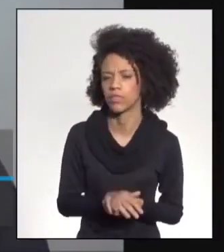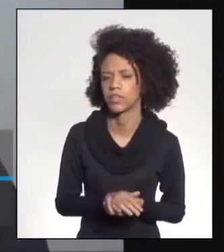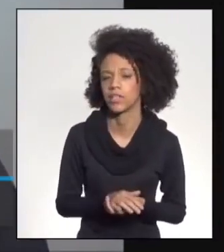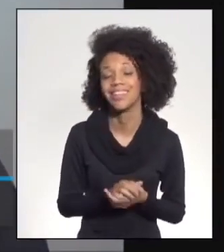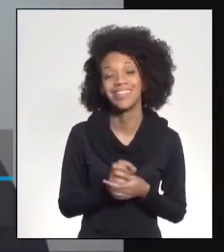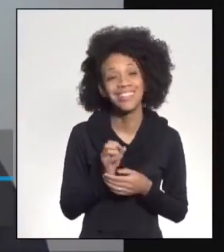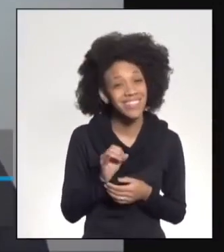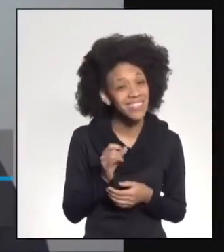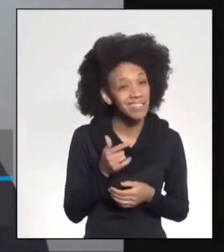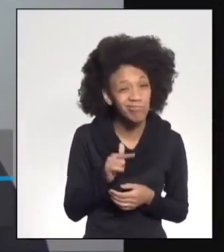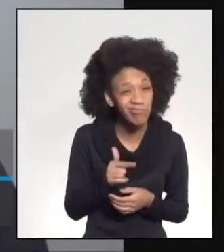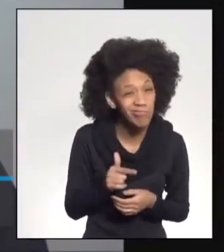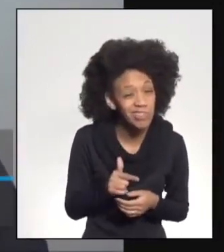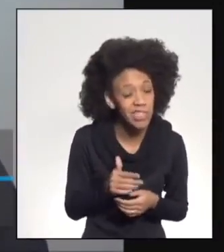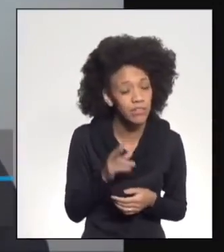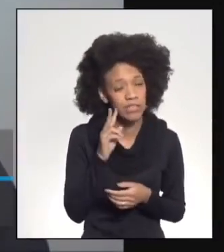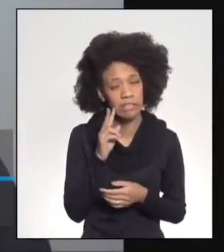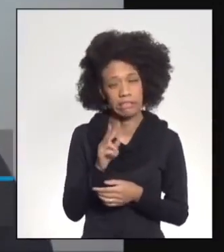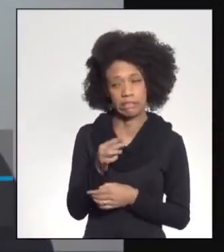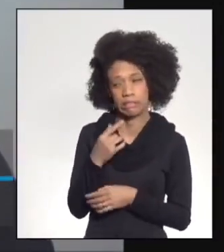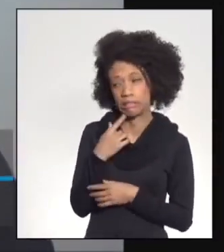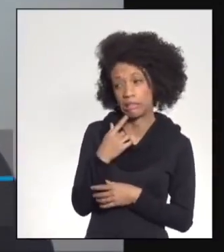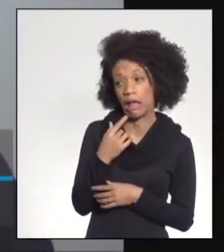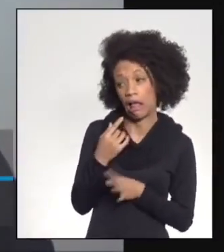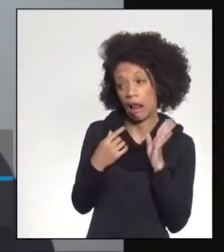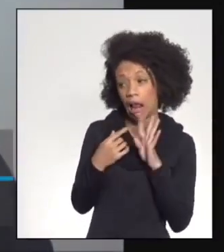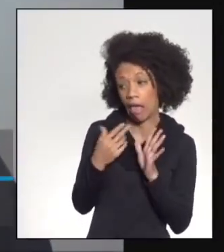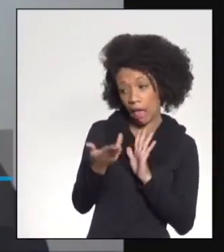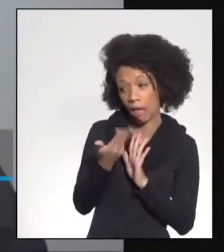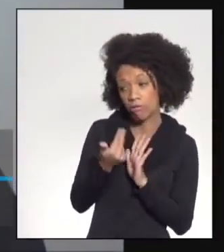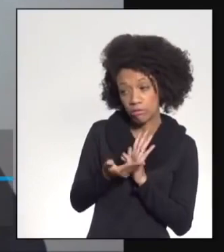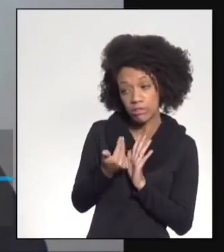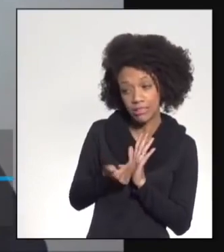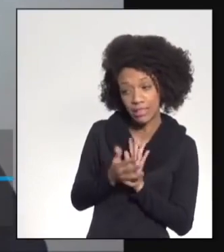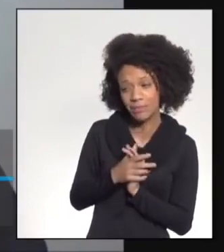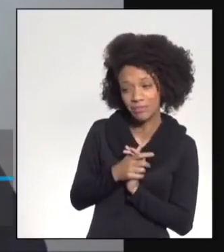se não tivesse ela, eu ia falar para você, legal o desenho, viu, Fê?